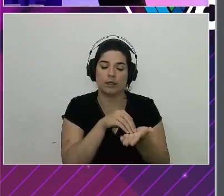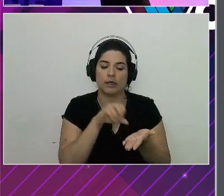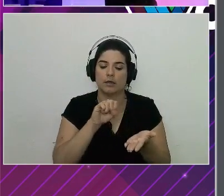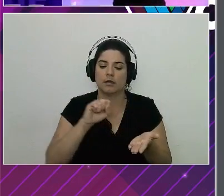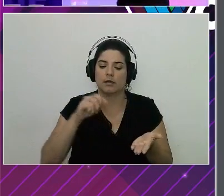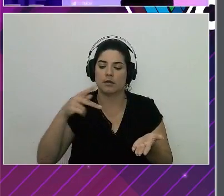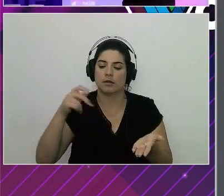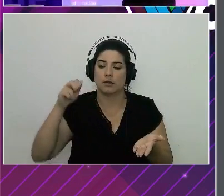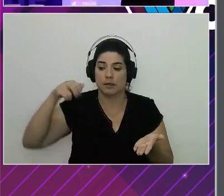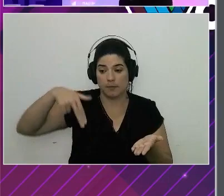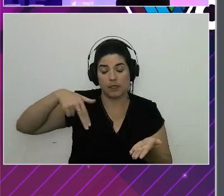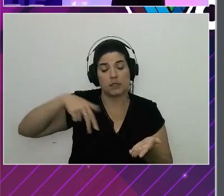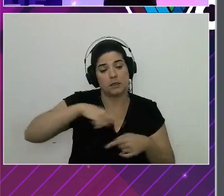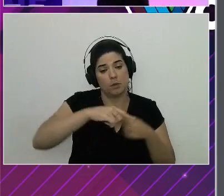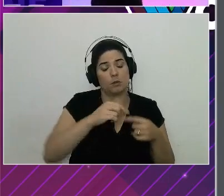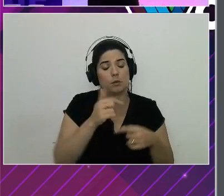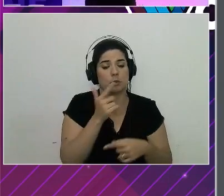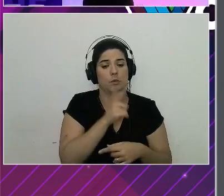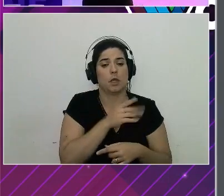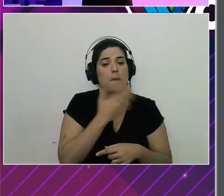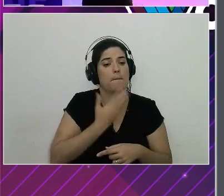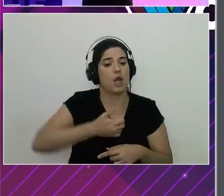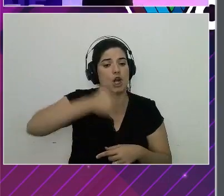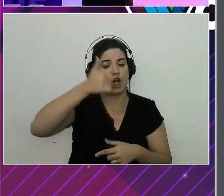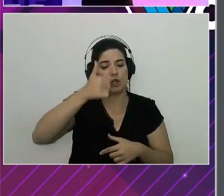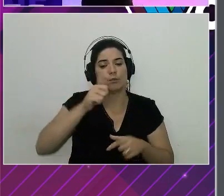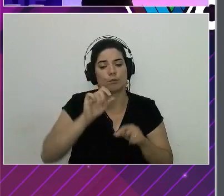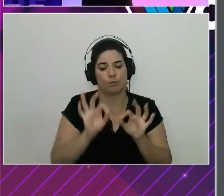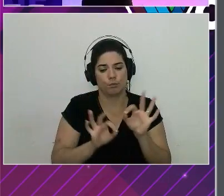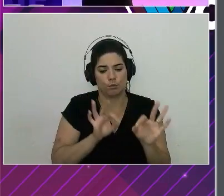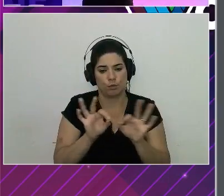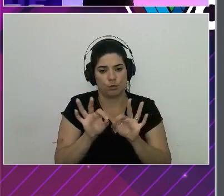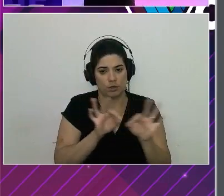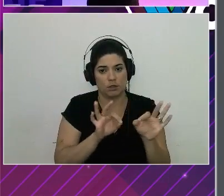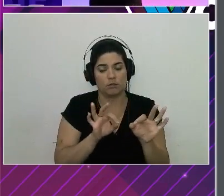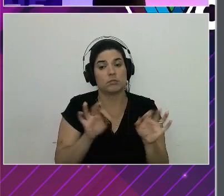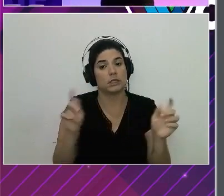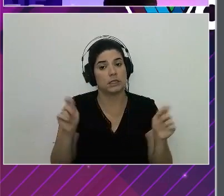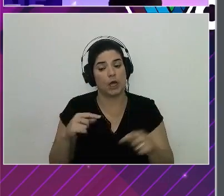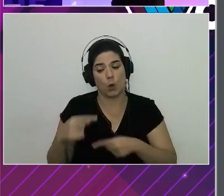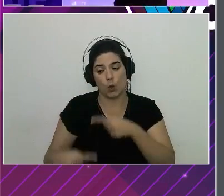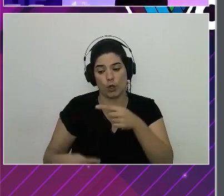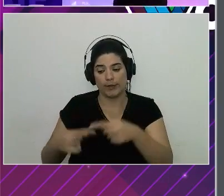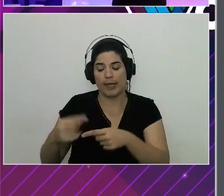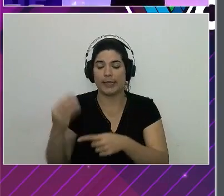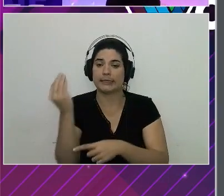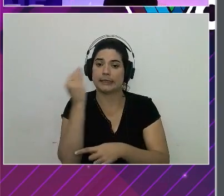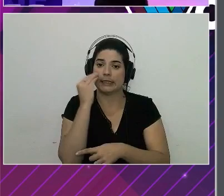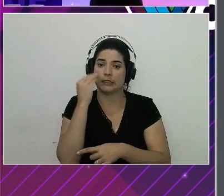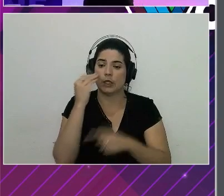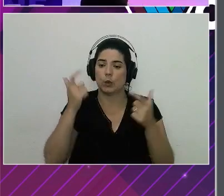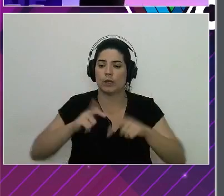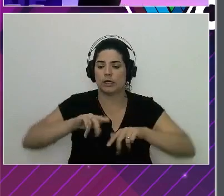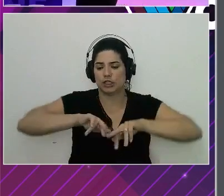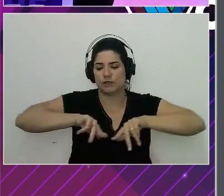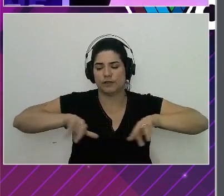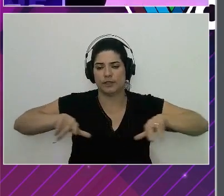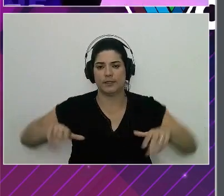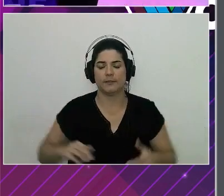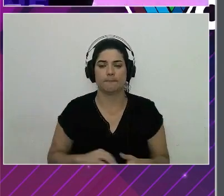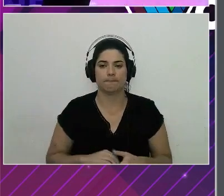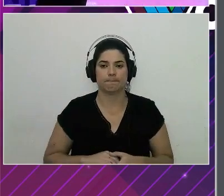ele. E, posteriormente, você consegue rodar esses testes em vários ambientes. Como